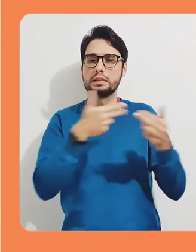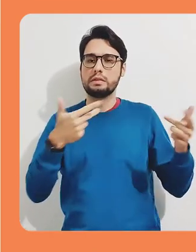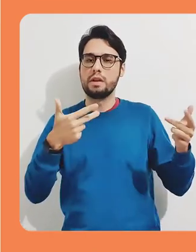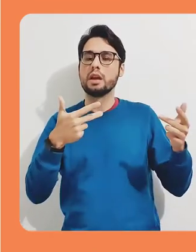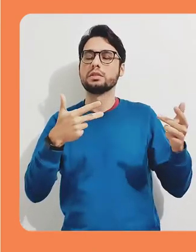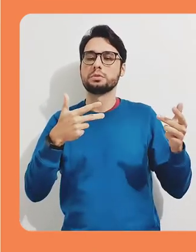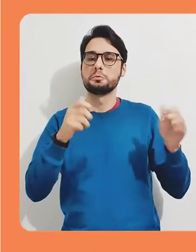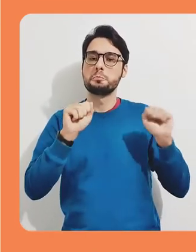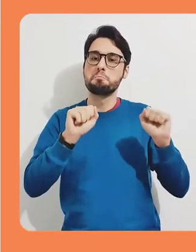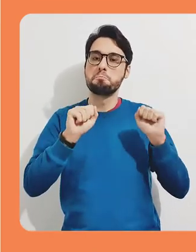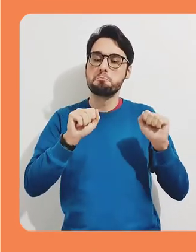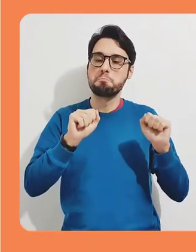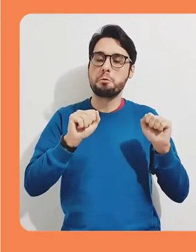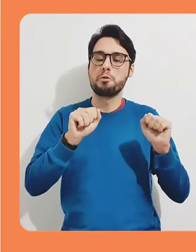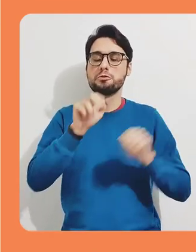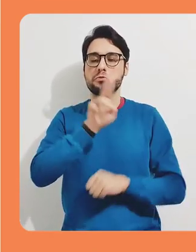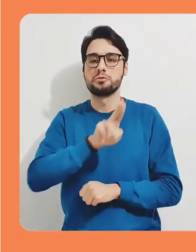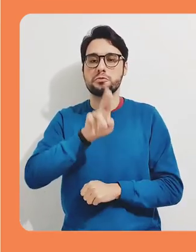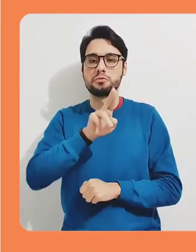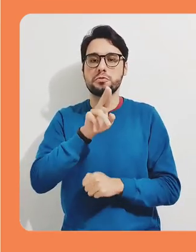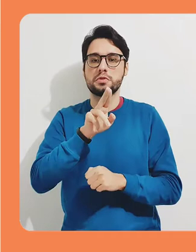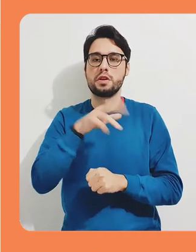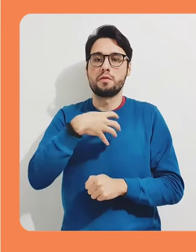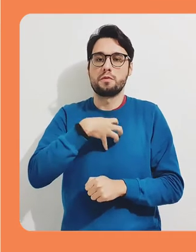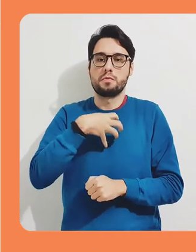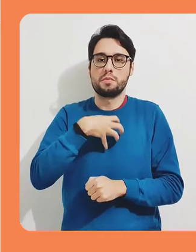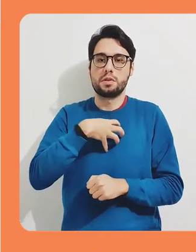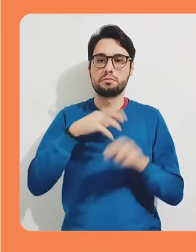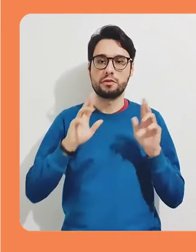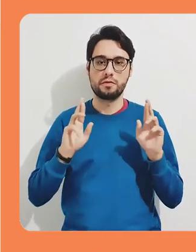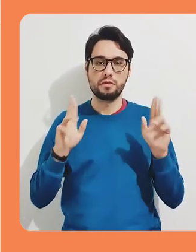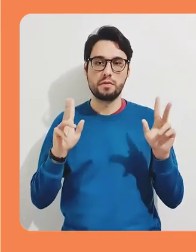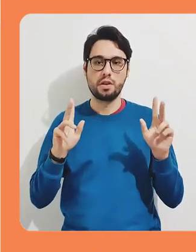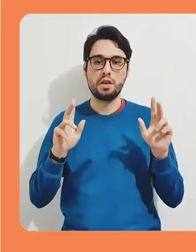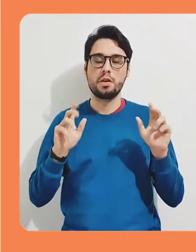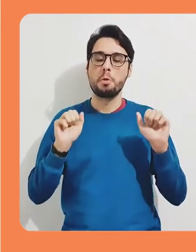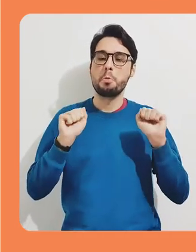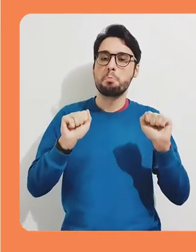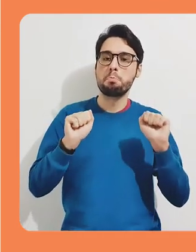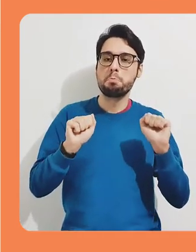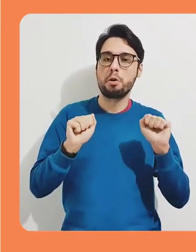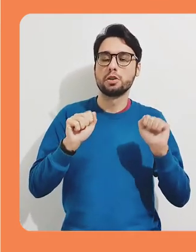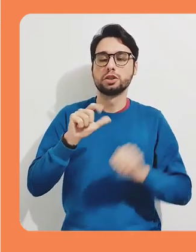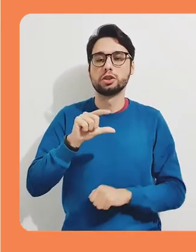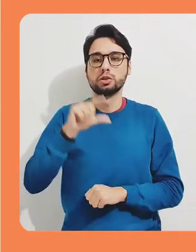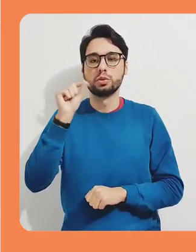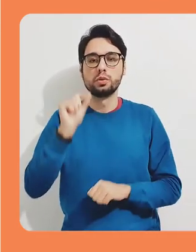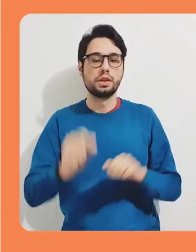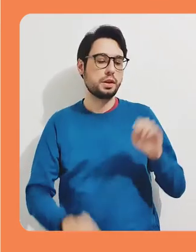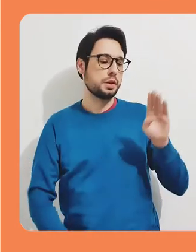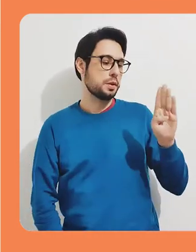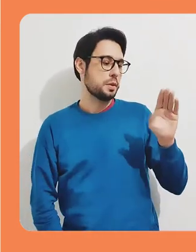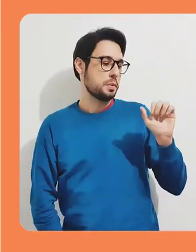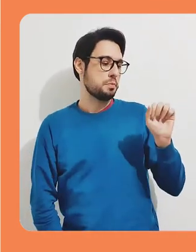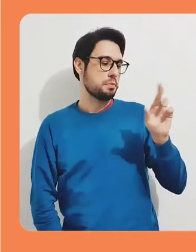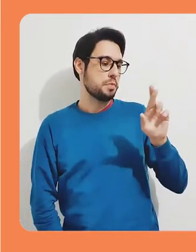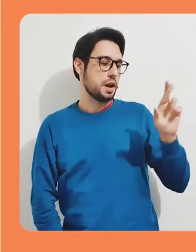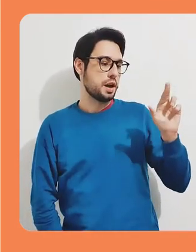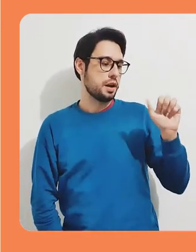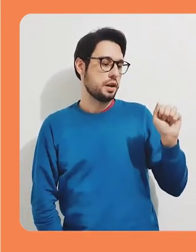marcar, com opções até avançadas, onde você pode usar um JavaScript